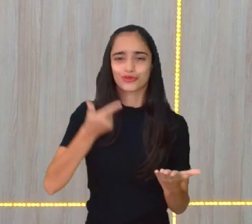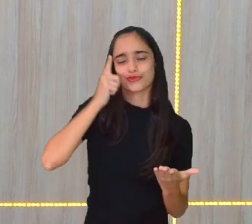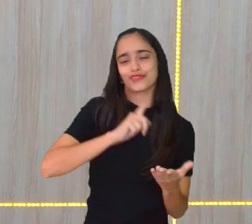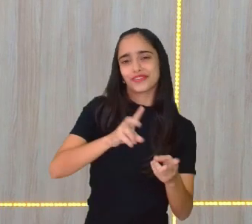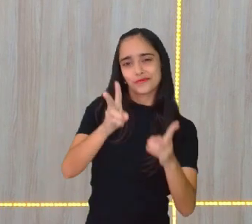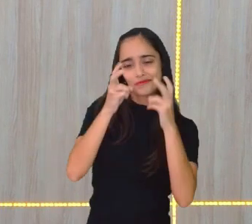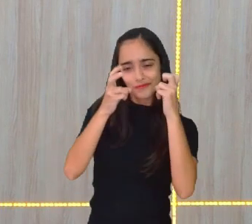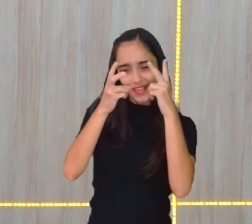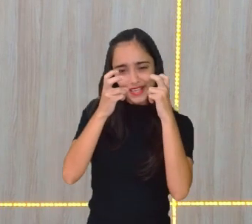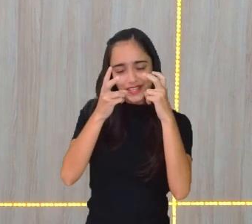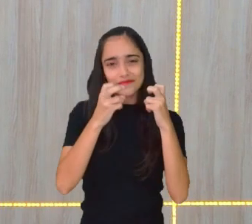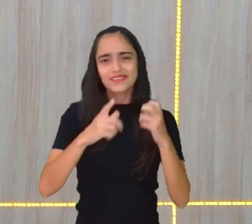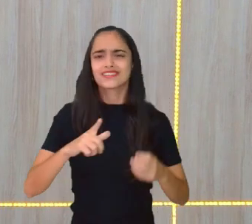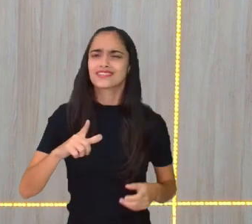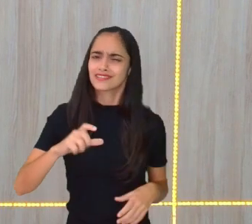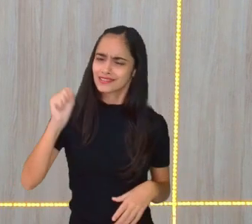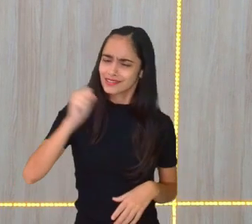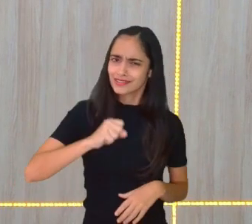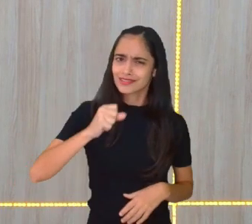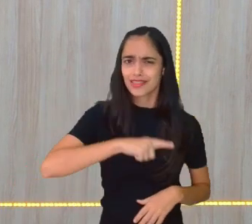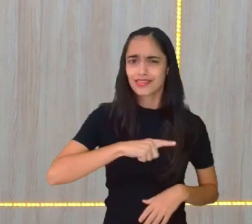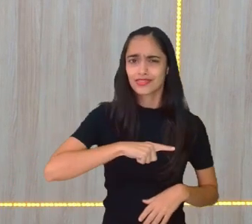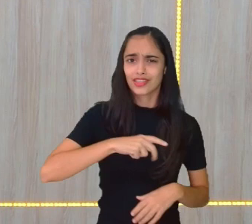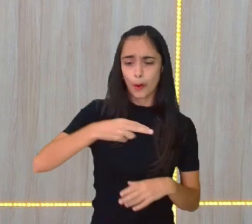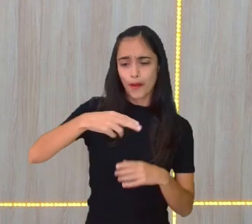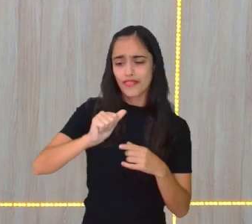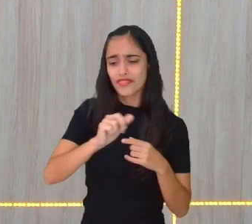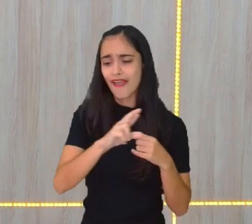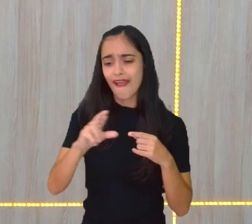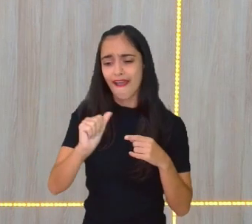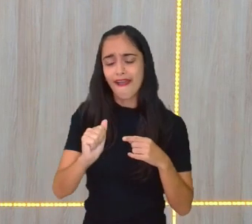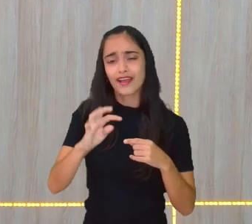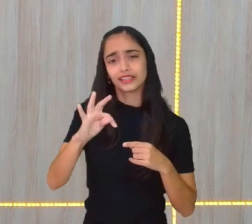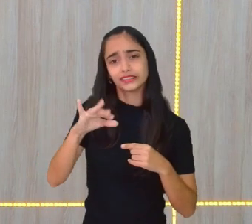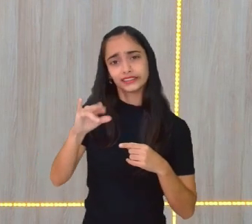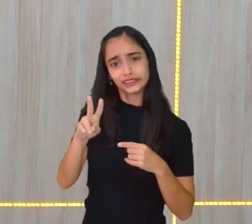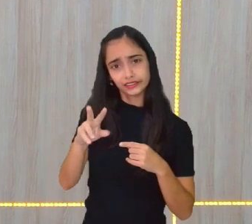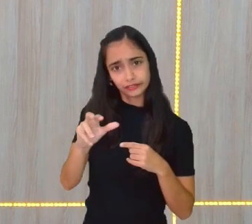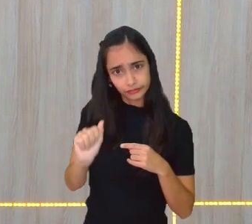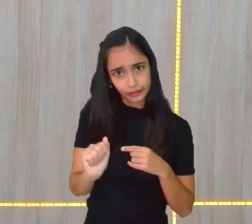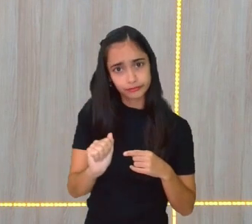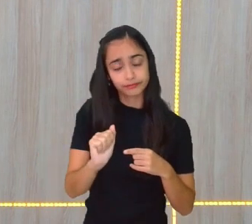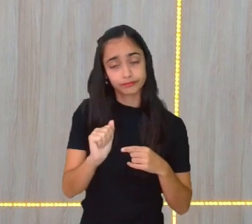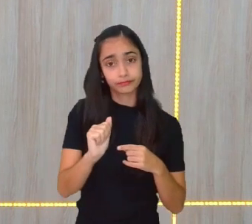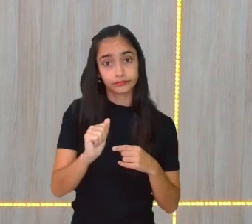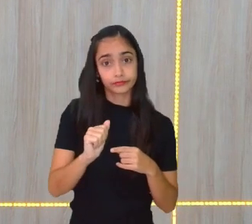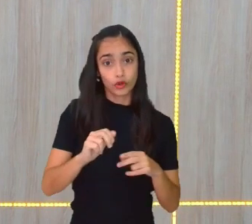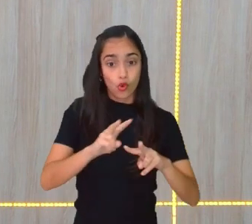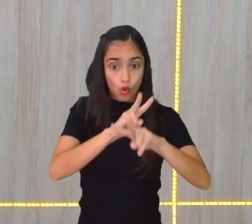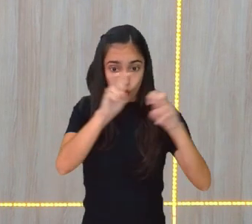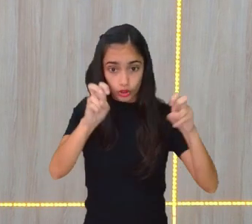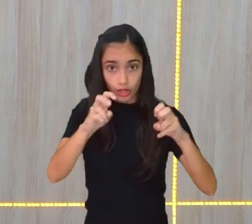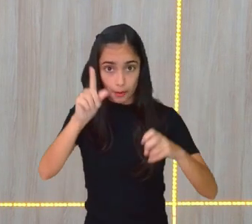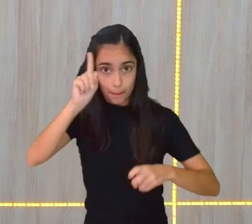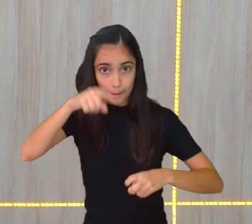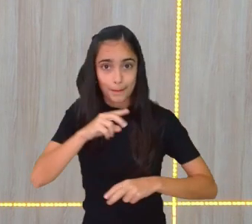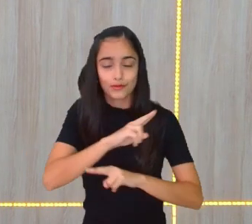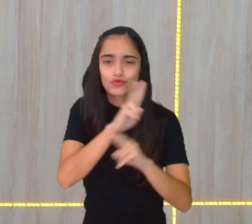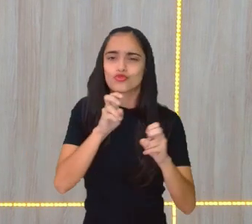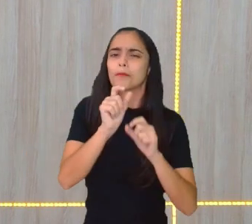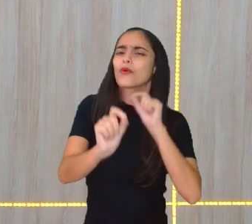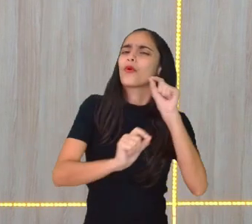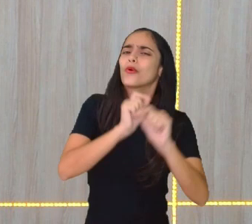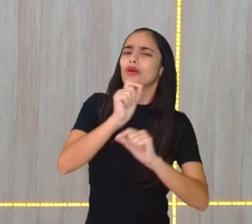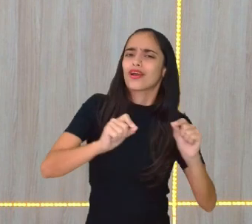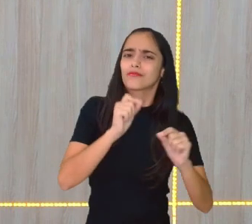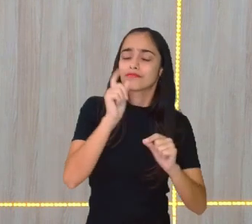E perceba que só pelo título Spring, né, que em inglês significa primavera, a gente consegue